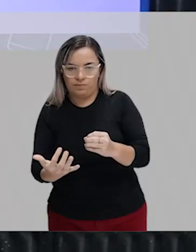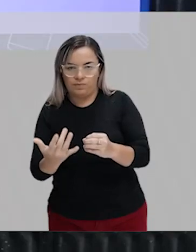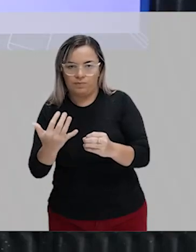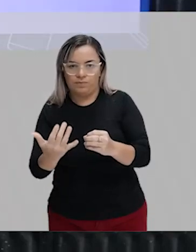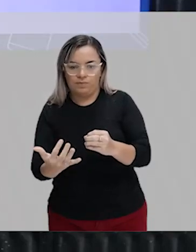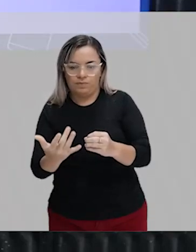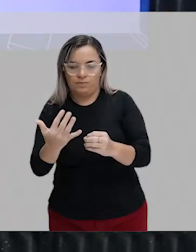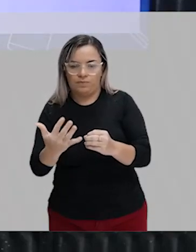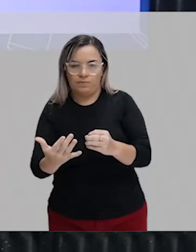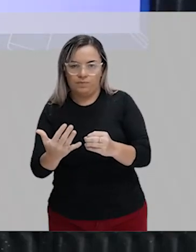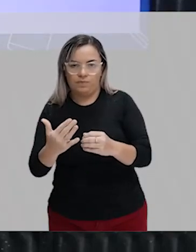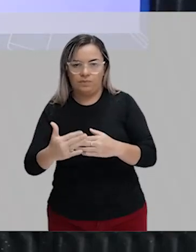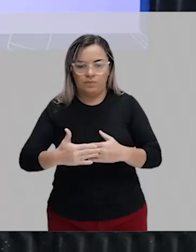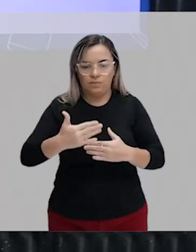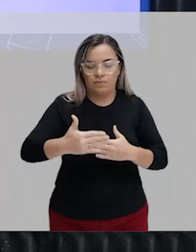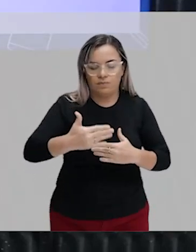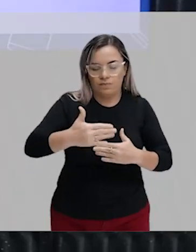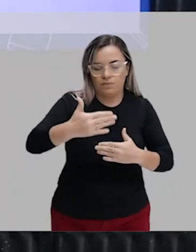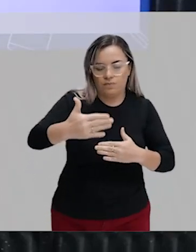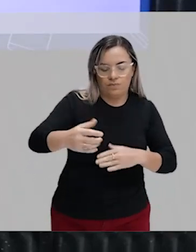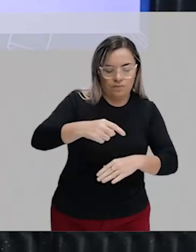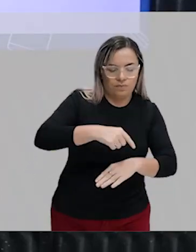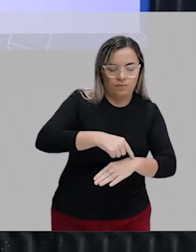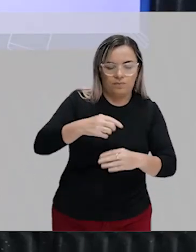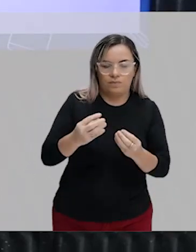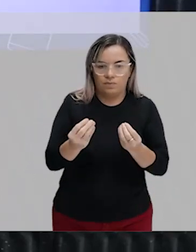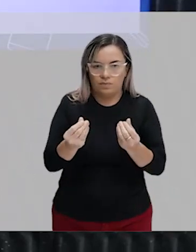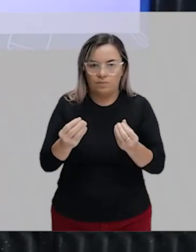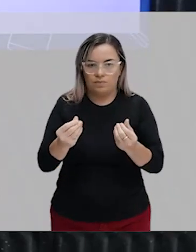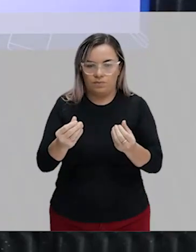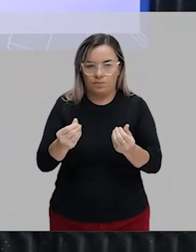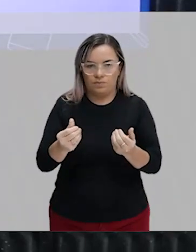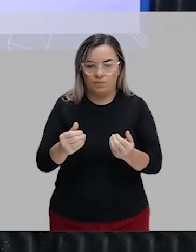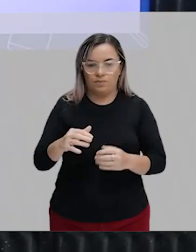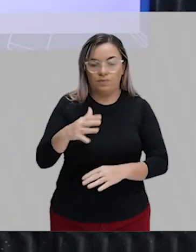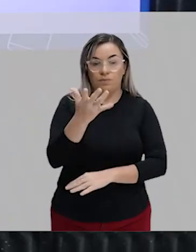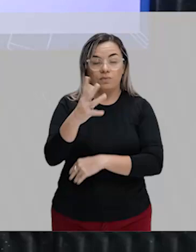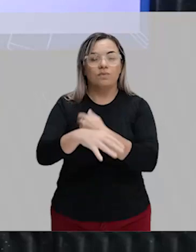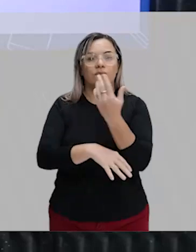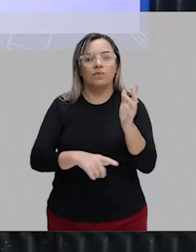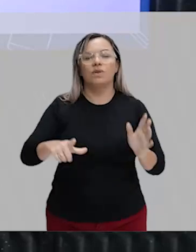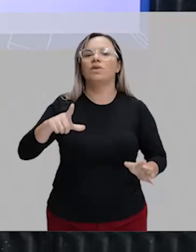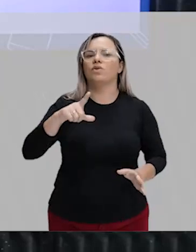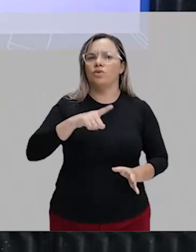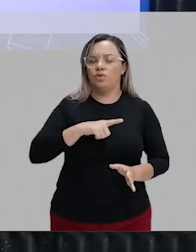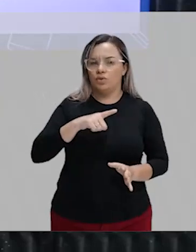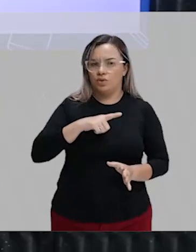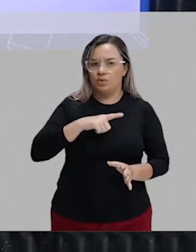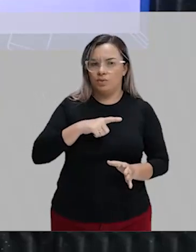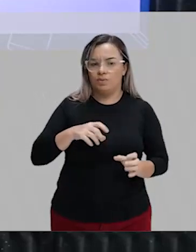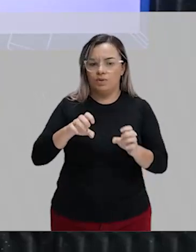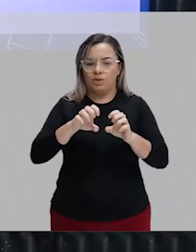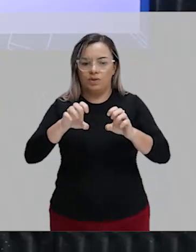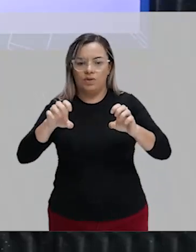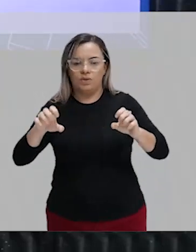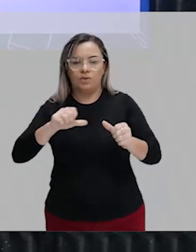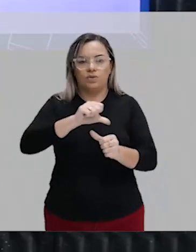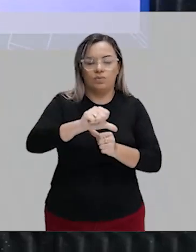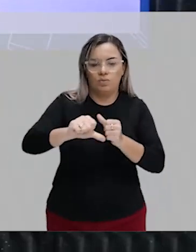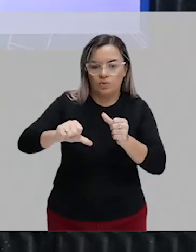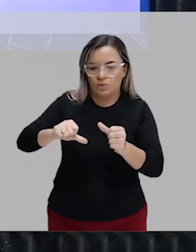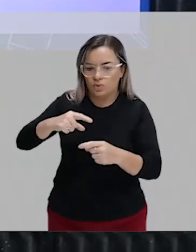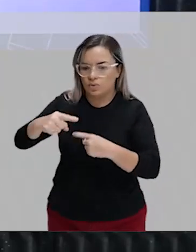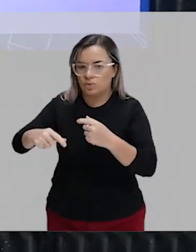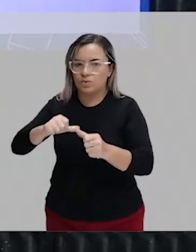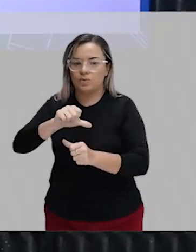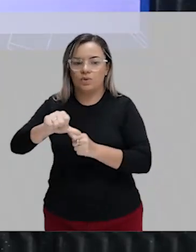Então, com o tempo foi percebendo que algumas substâncias na natureza, elas tinham o mesmo comportamento, tá?